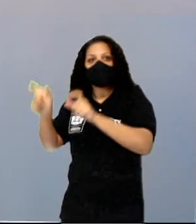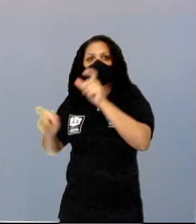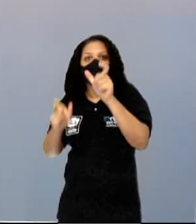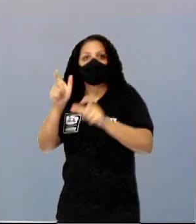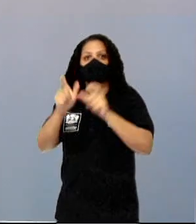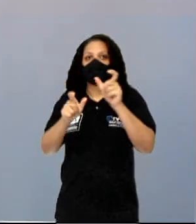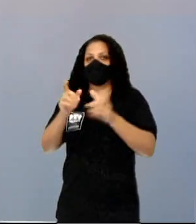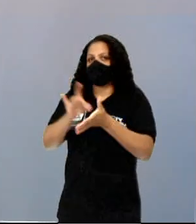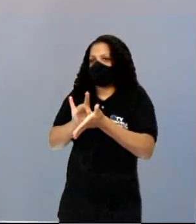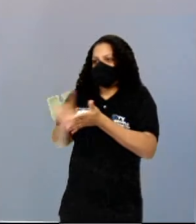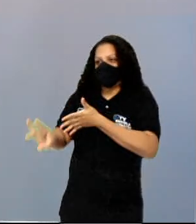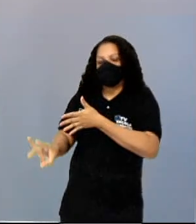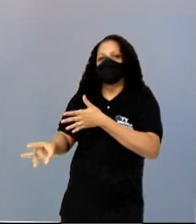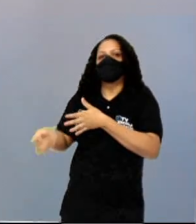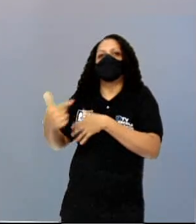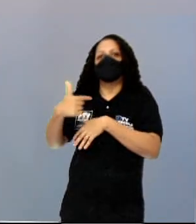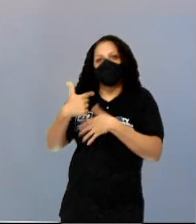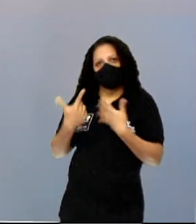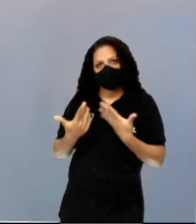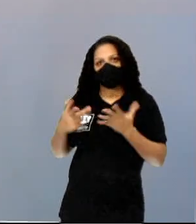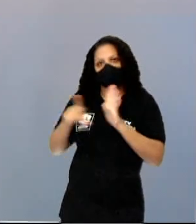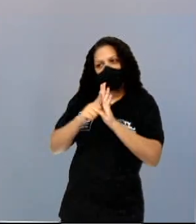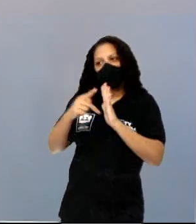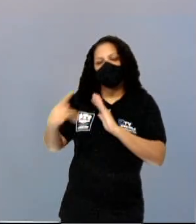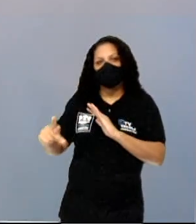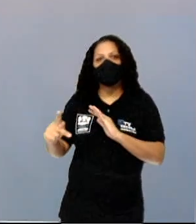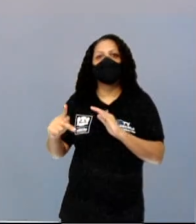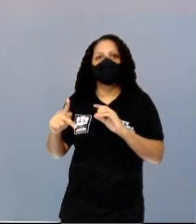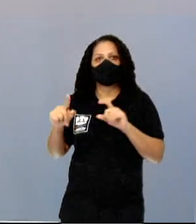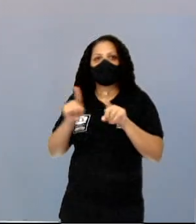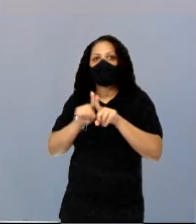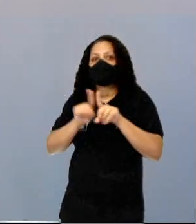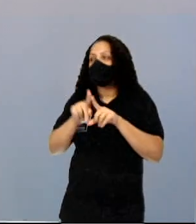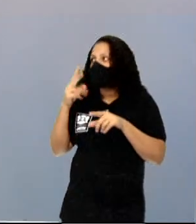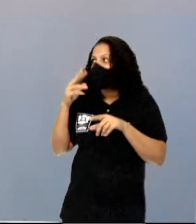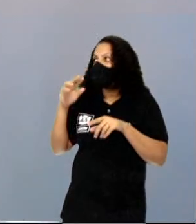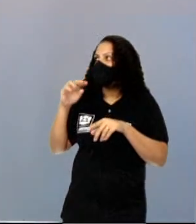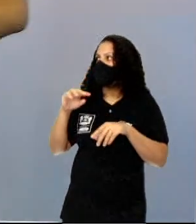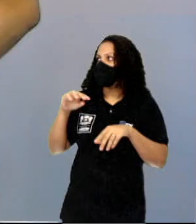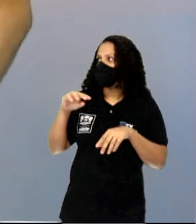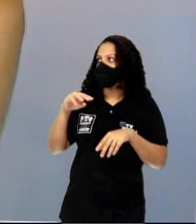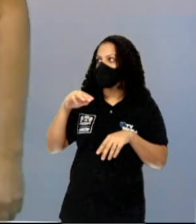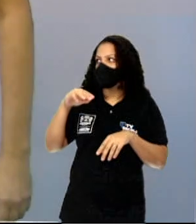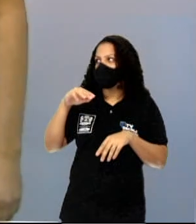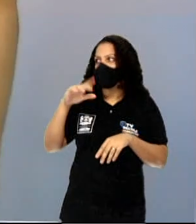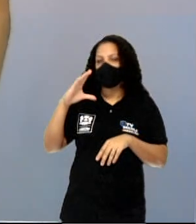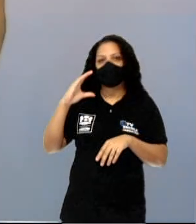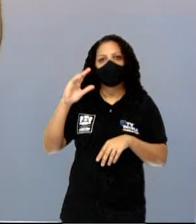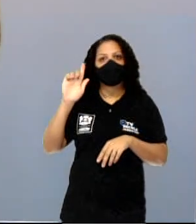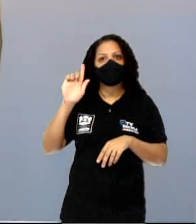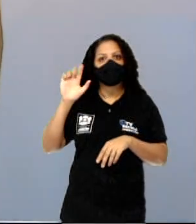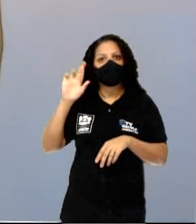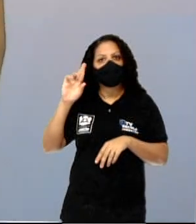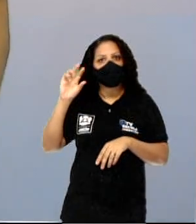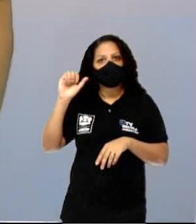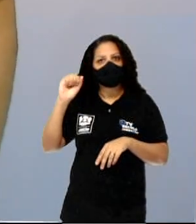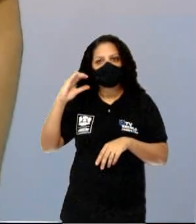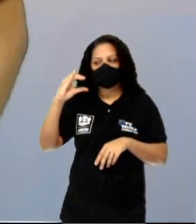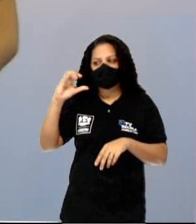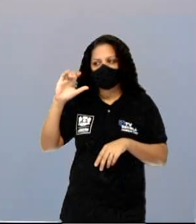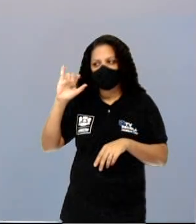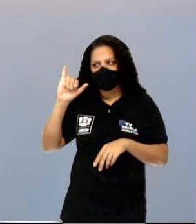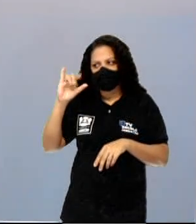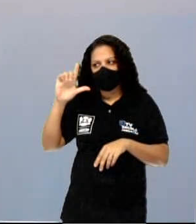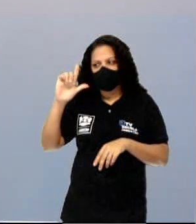do Cárcere, do Graciliano Ramos, que é um escritor brasileiro, que foi perseguido e preso pela